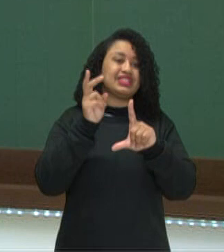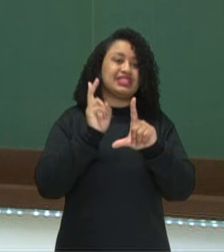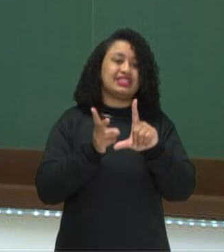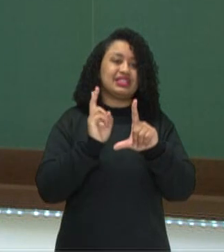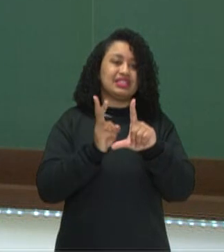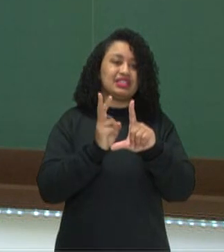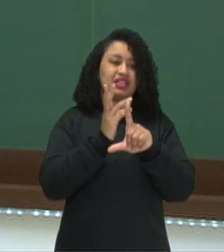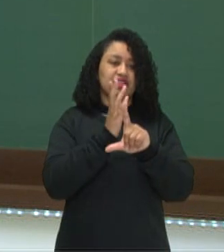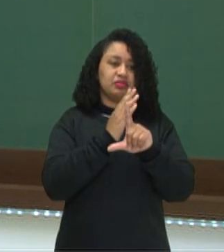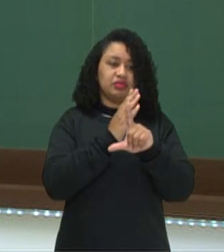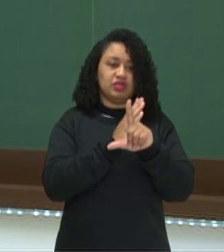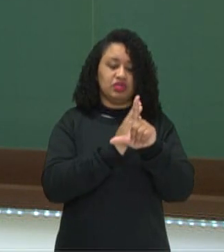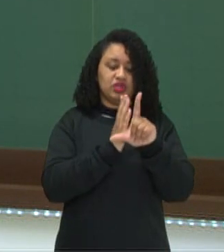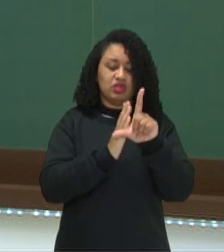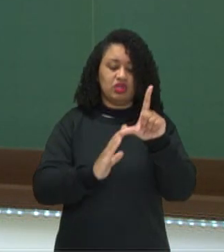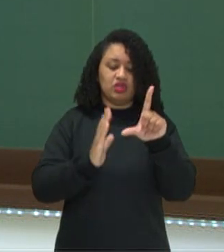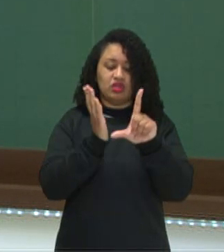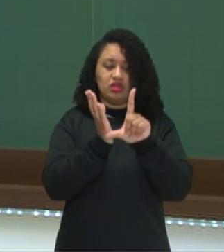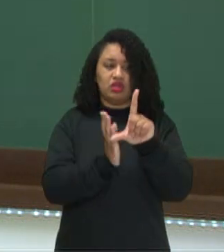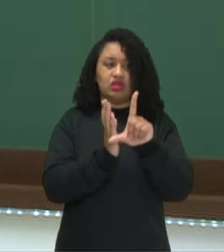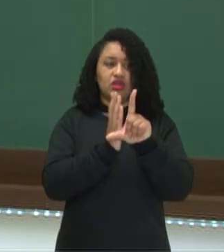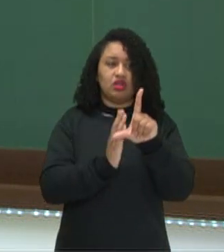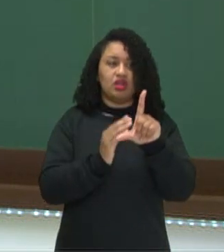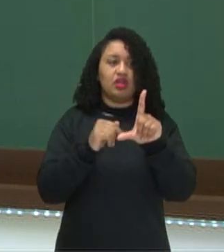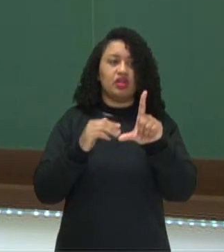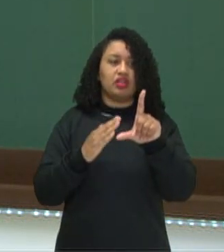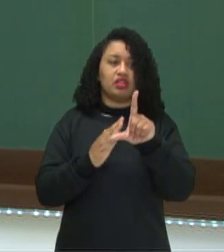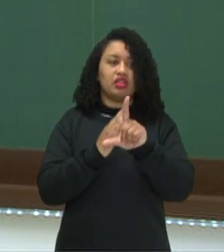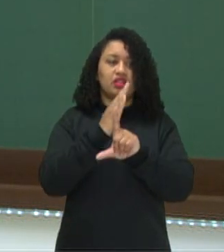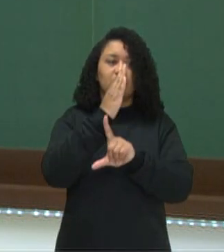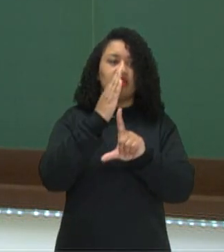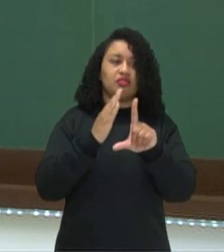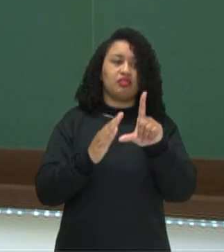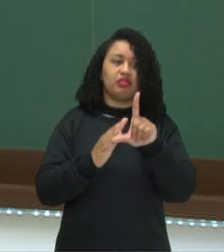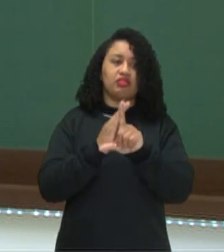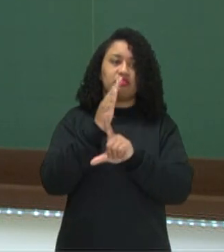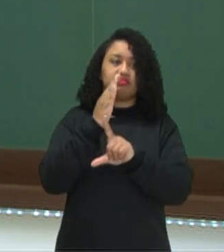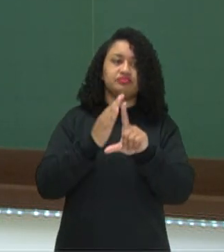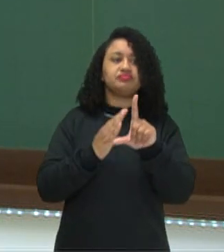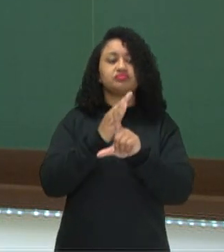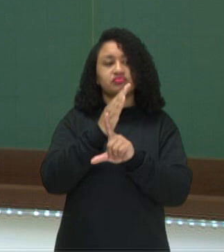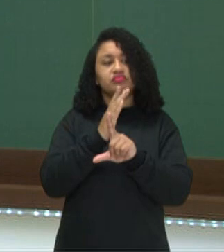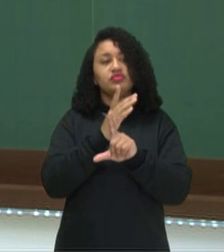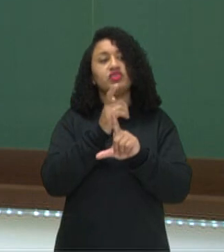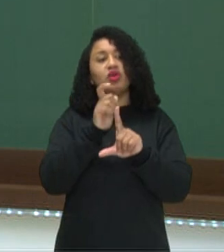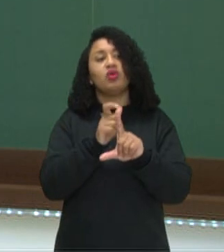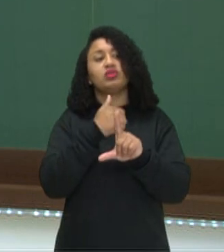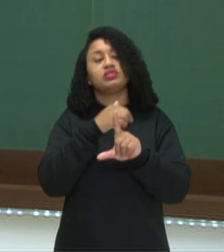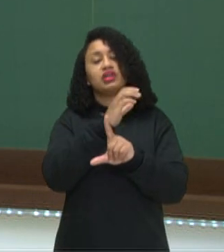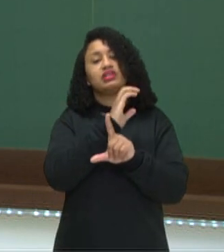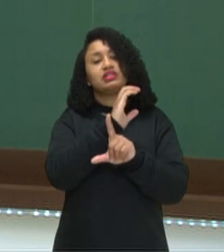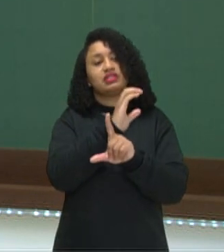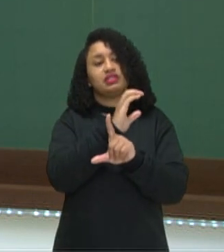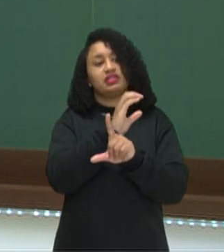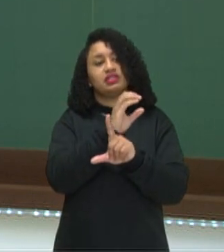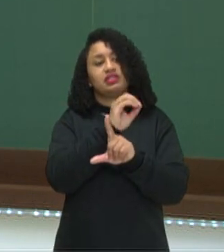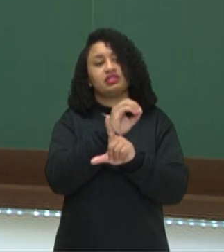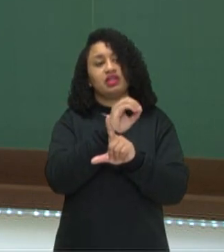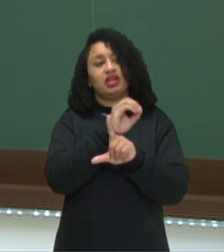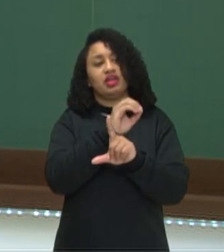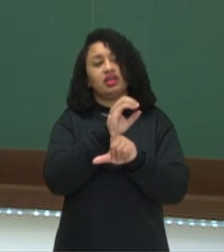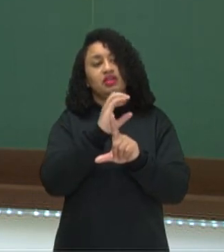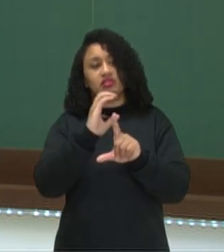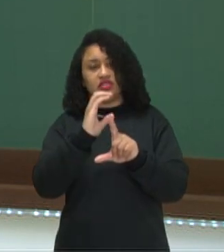eixo do x aqui nas raízes e também ela sempre vai cortar o eixo do y no ponto 0 e